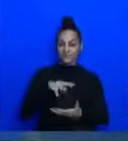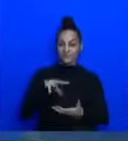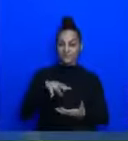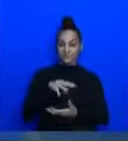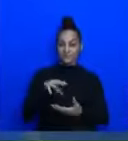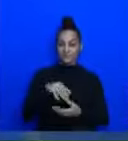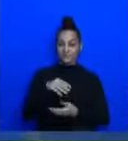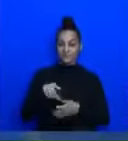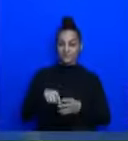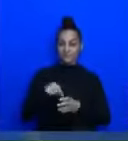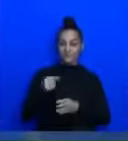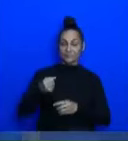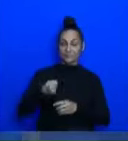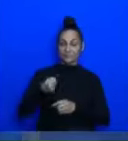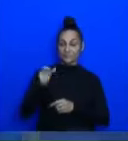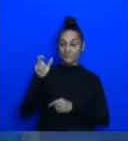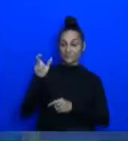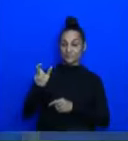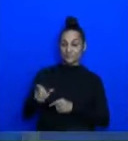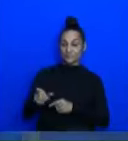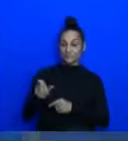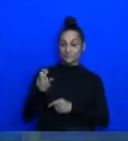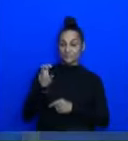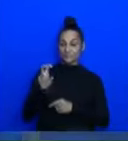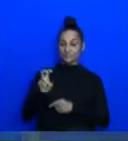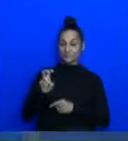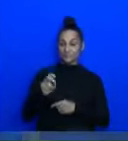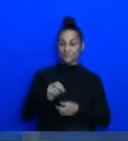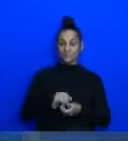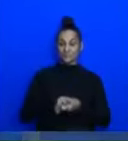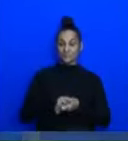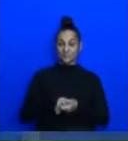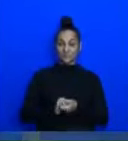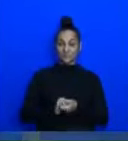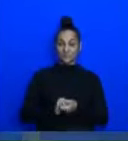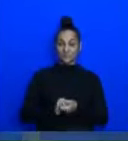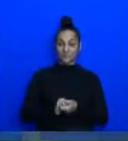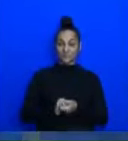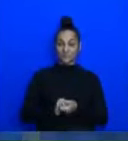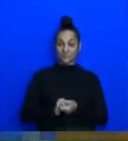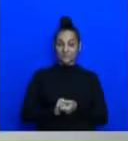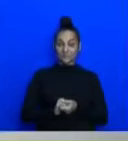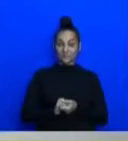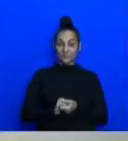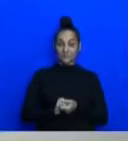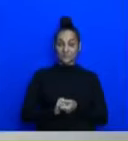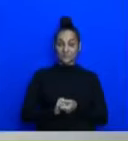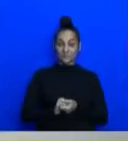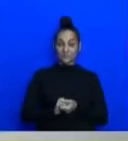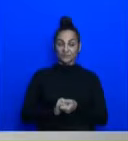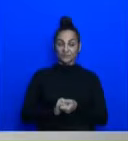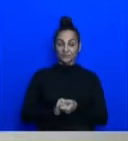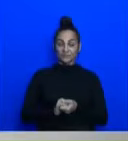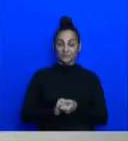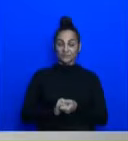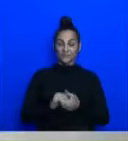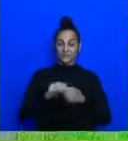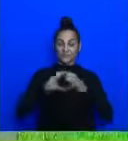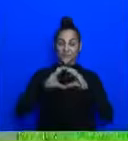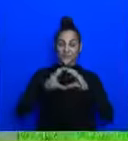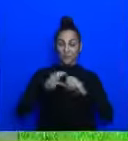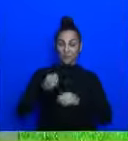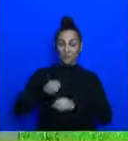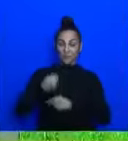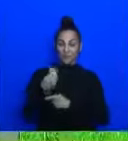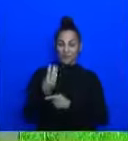para o sorteio do número da coluna 5. Globo já sorteou, saiu a bola de número 3.